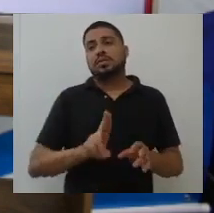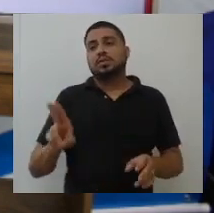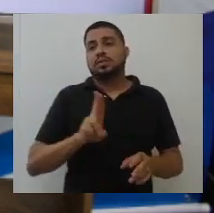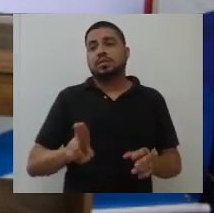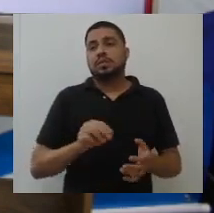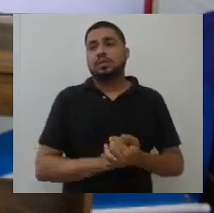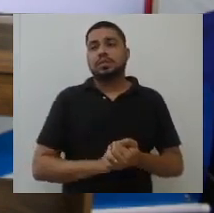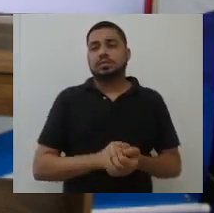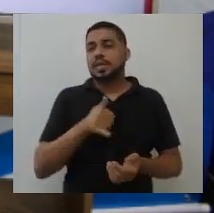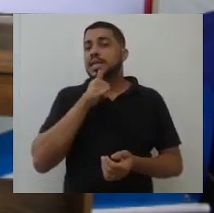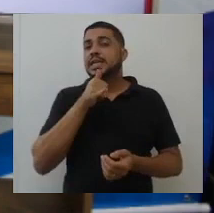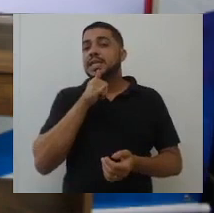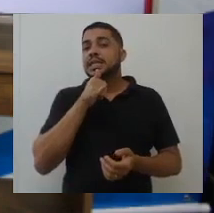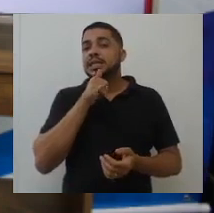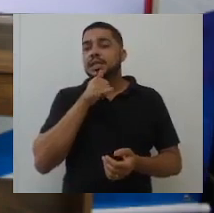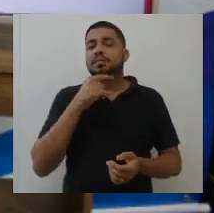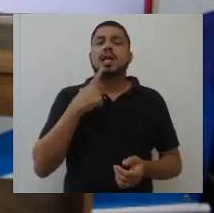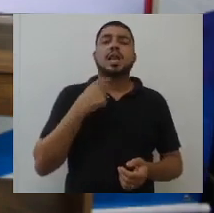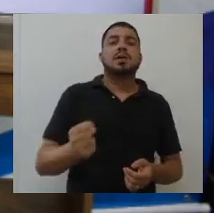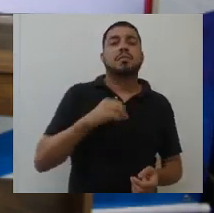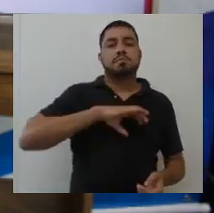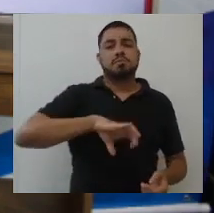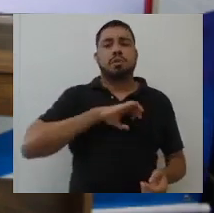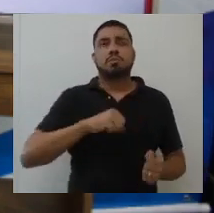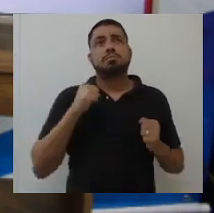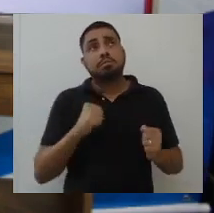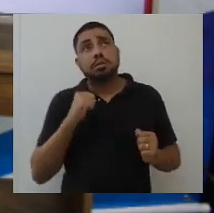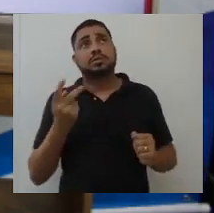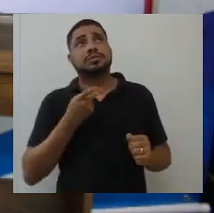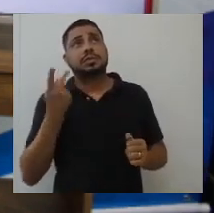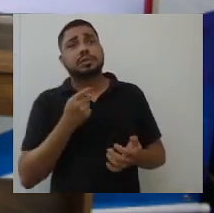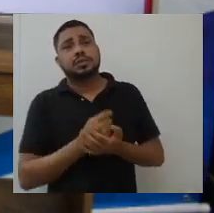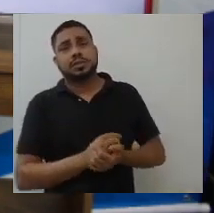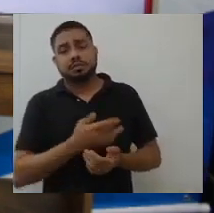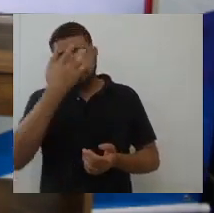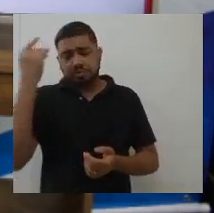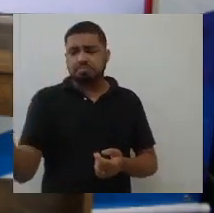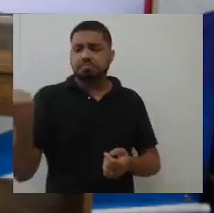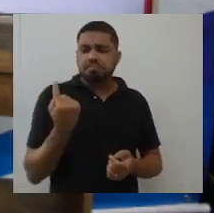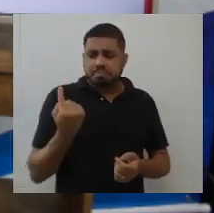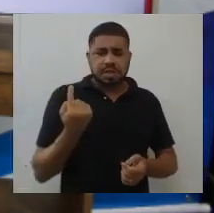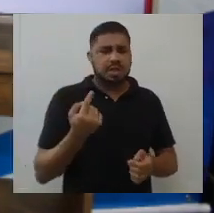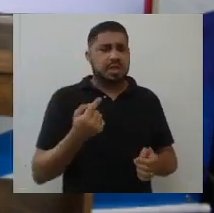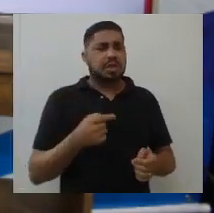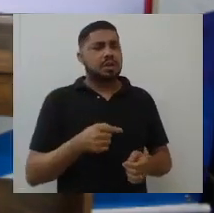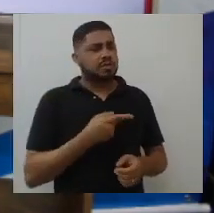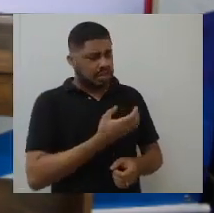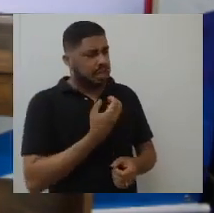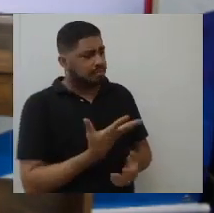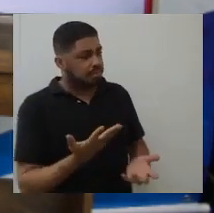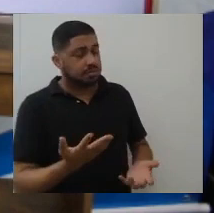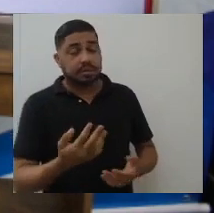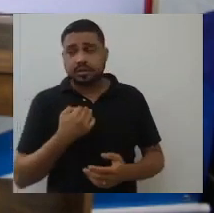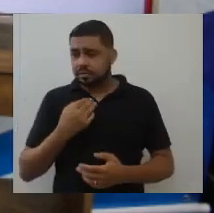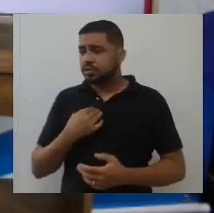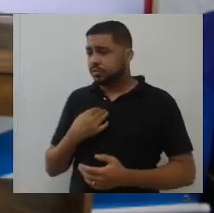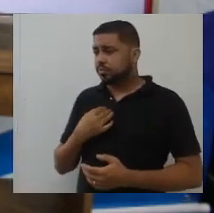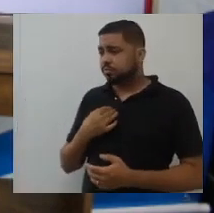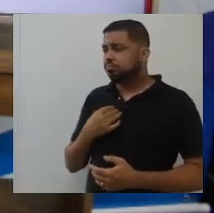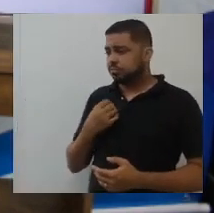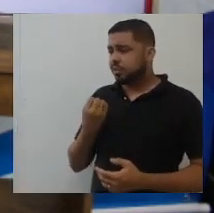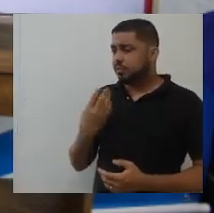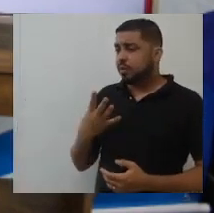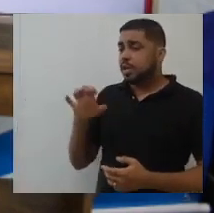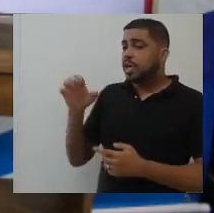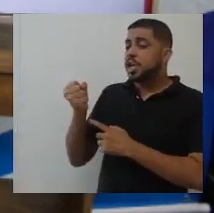sem pronomes. Deixa eu dar um exemplo. Na língua portuguesa, eu posso dizer, chega alguém para me perguntar, Rafael, como é que você está? Eu digo, estou bem.